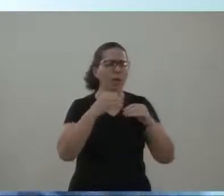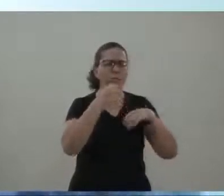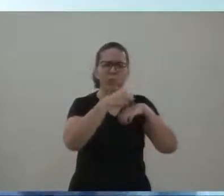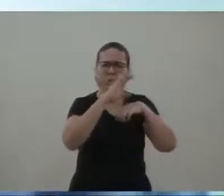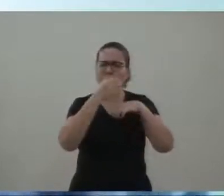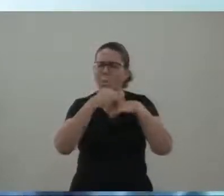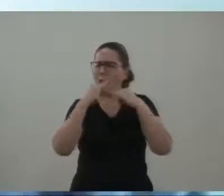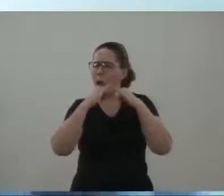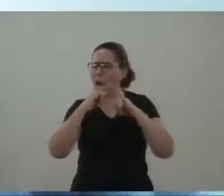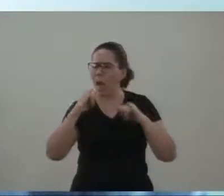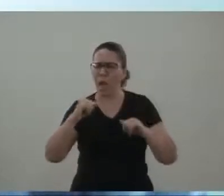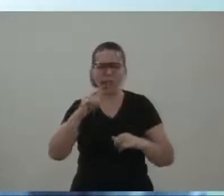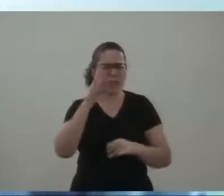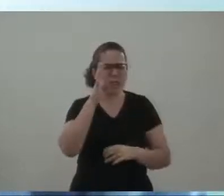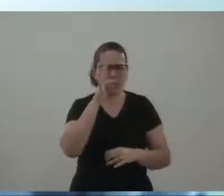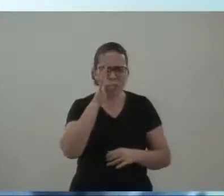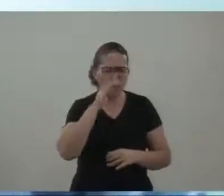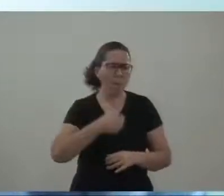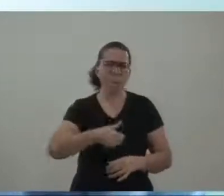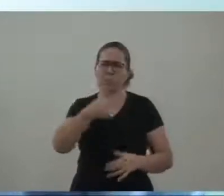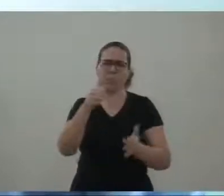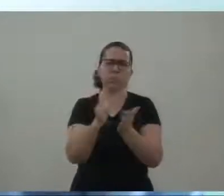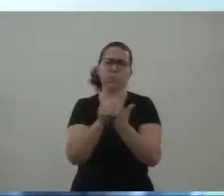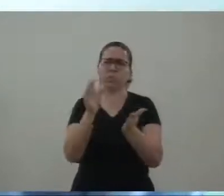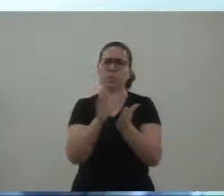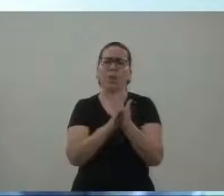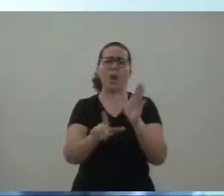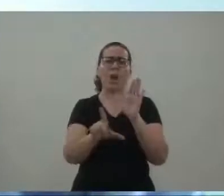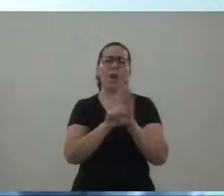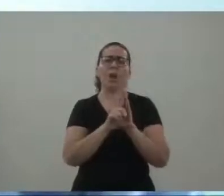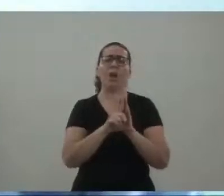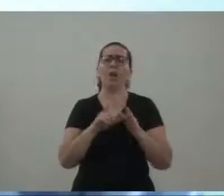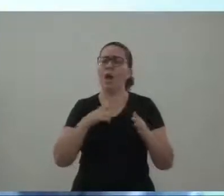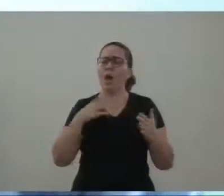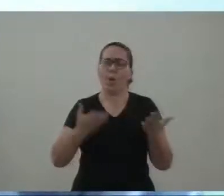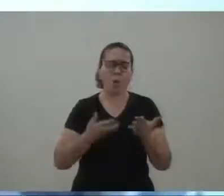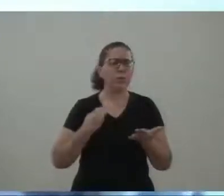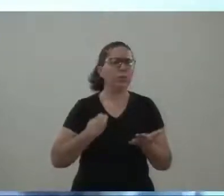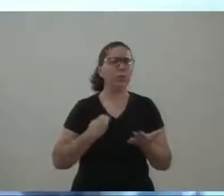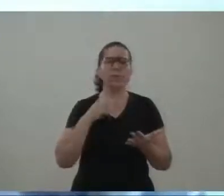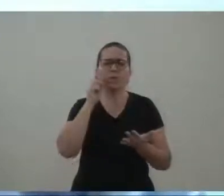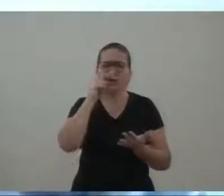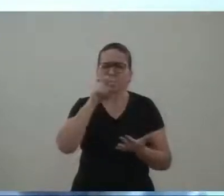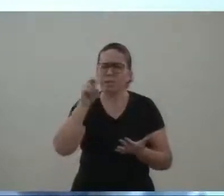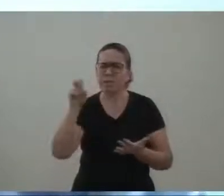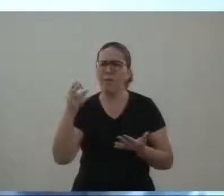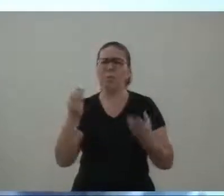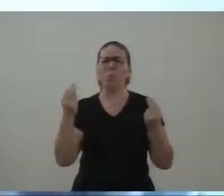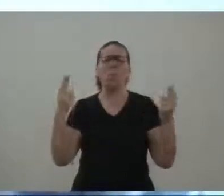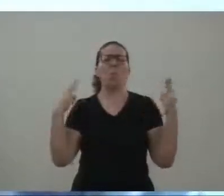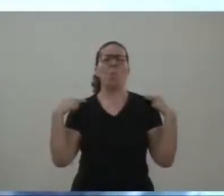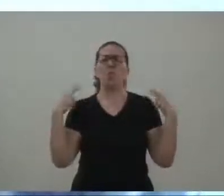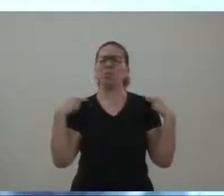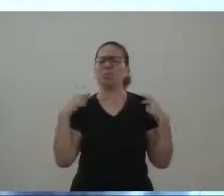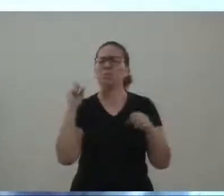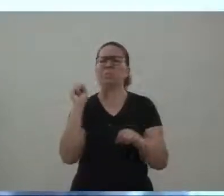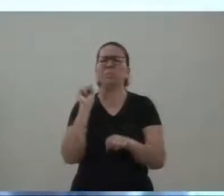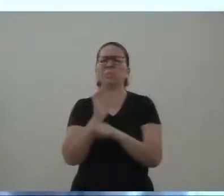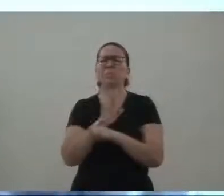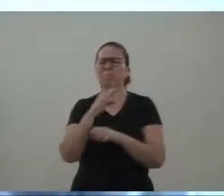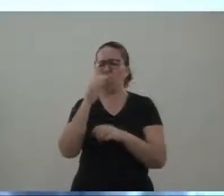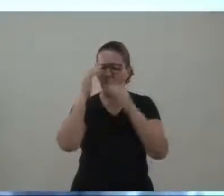possível, né, numa cidade como a nossa, nos dias de hoje, a gente vê ainda tantos motoristas que não respeitam,